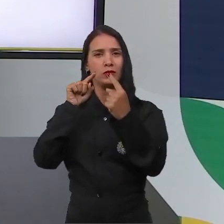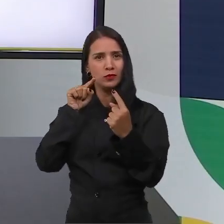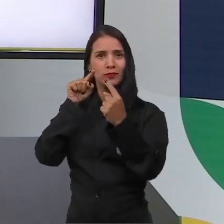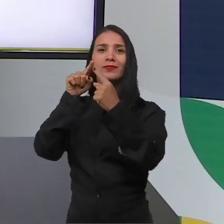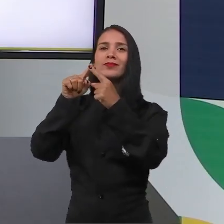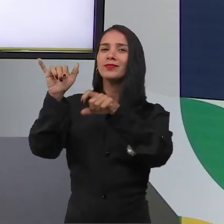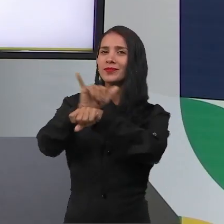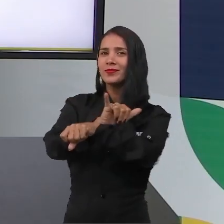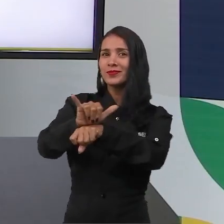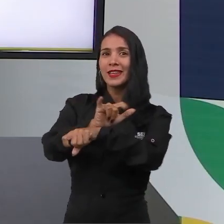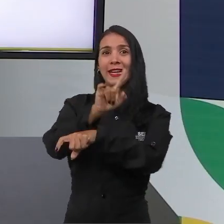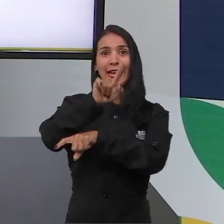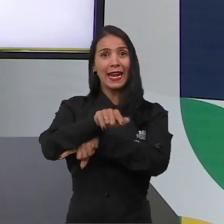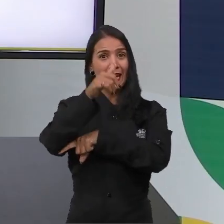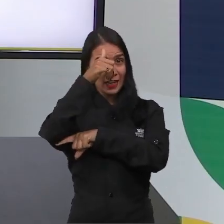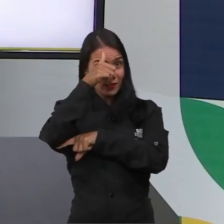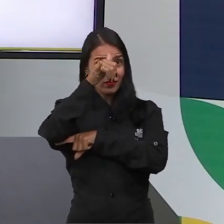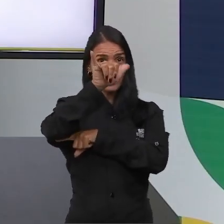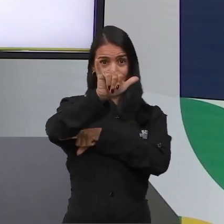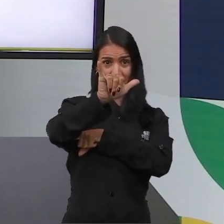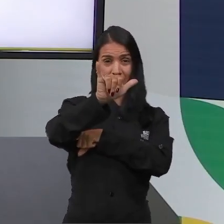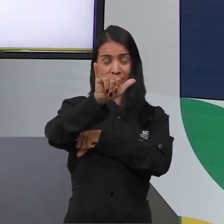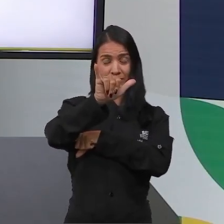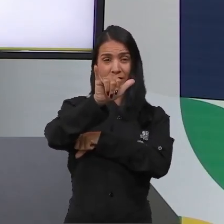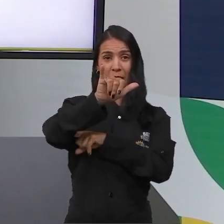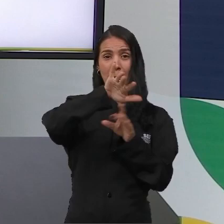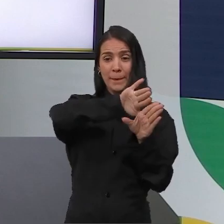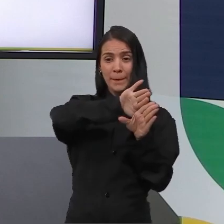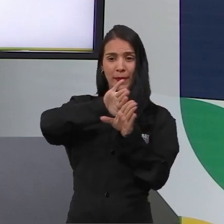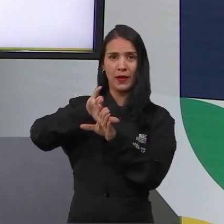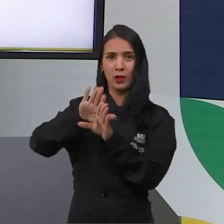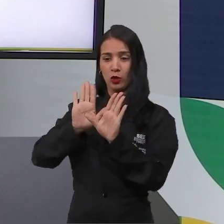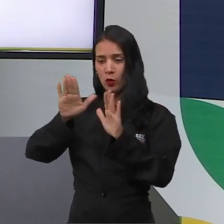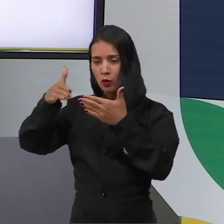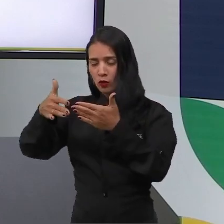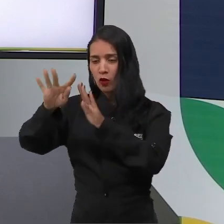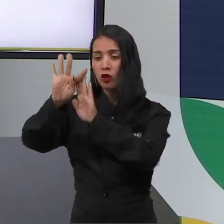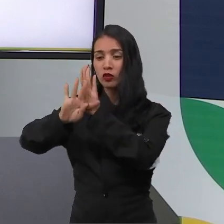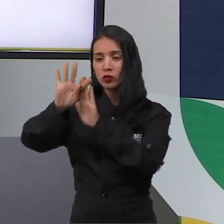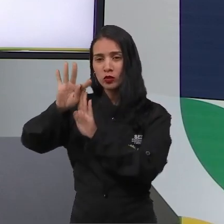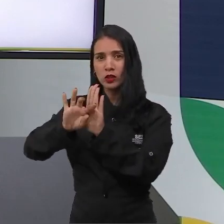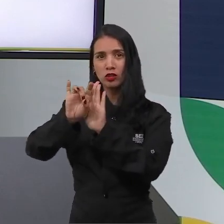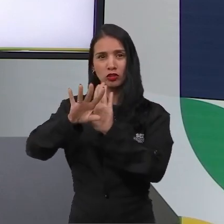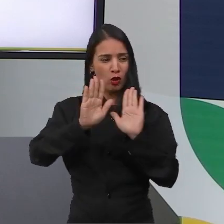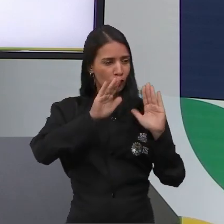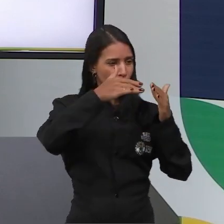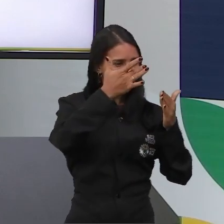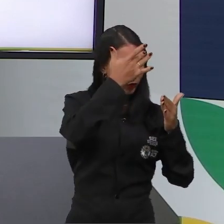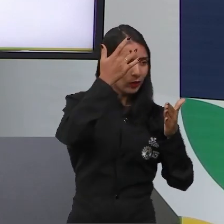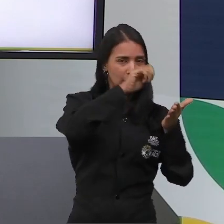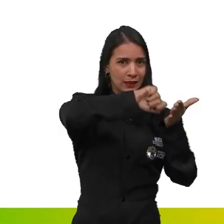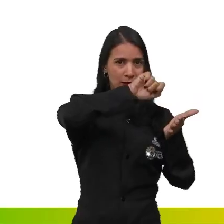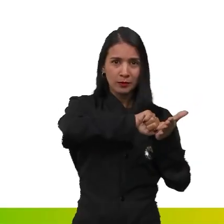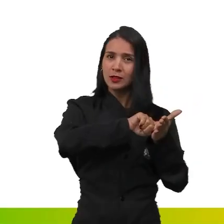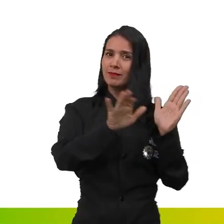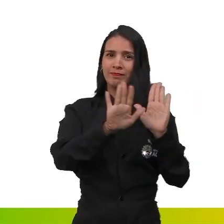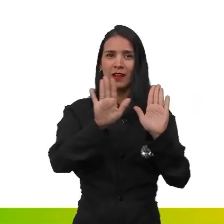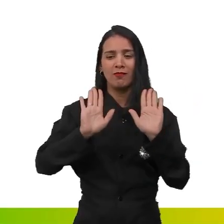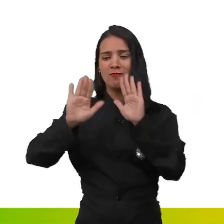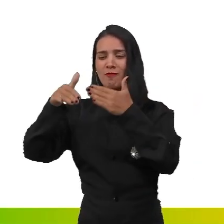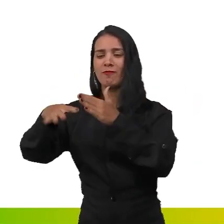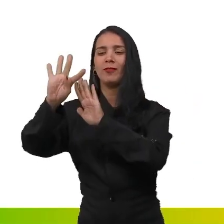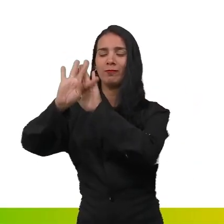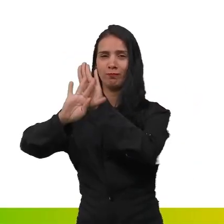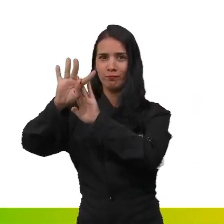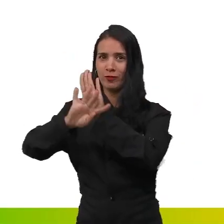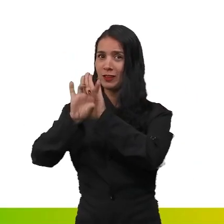impessoalização é justamente tirar o foco do emissor e colocar no conteúdo, no que está sendo transmitido. O terceiro objetivo que